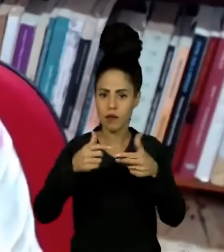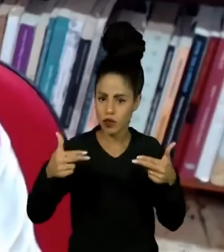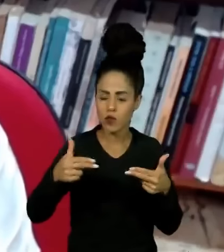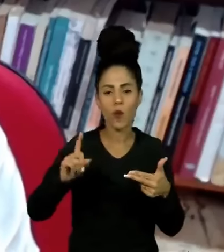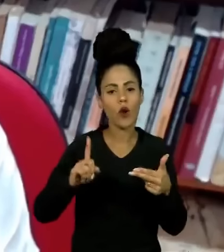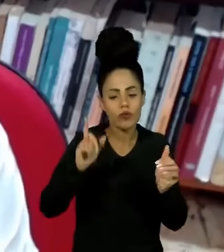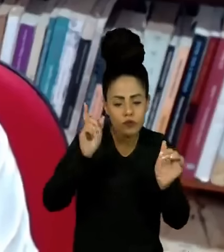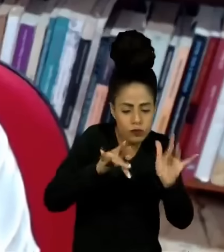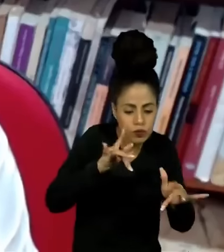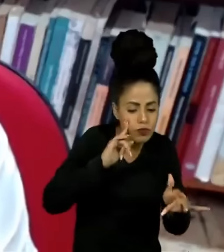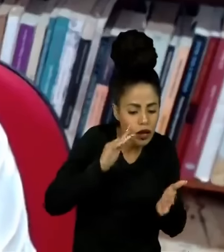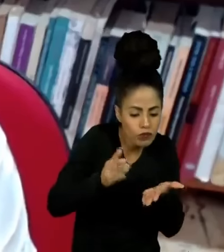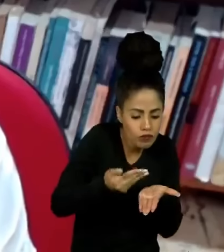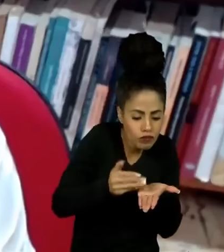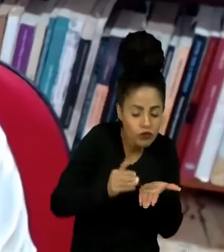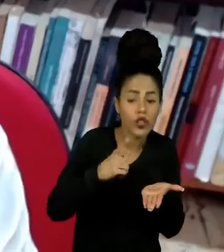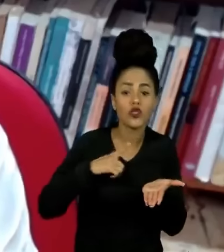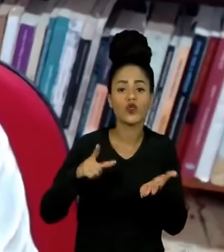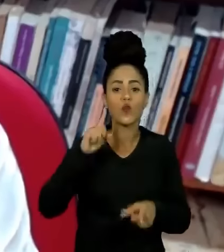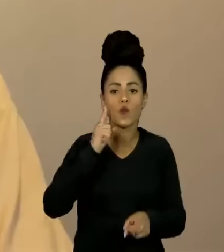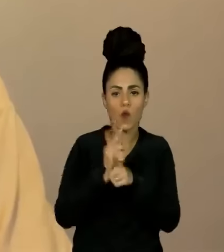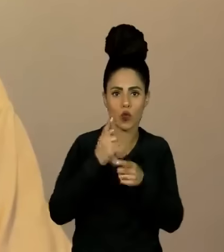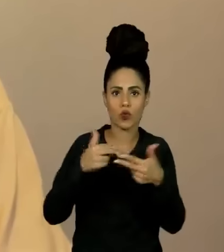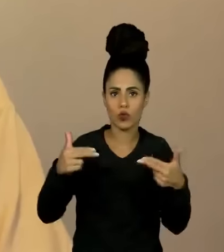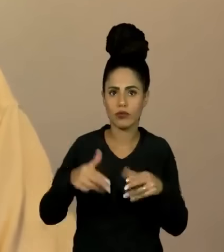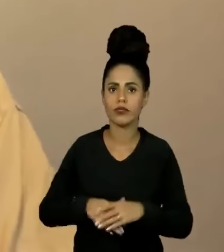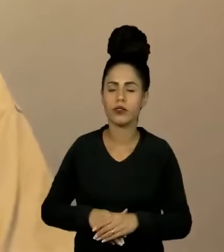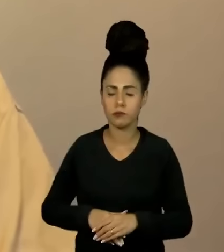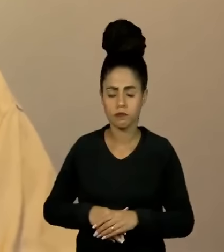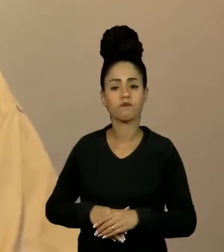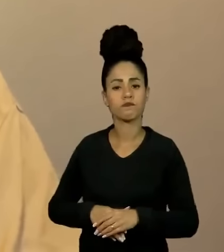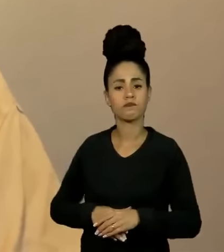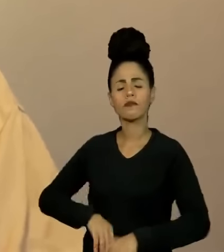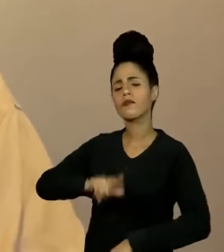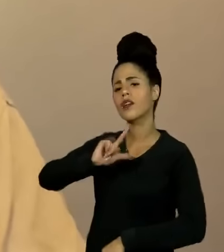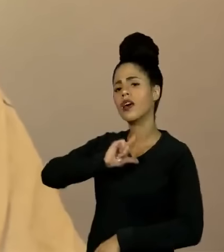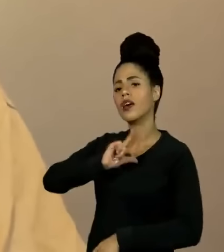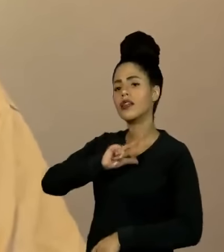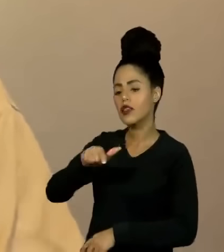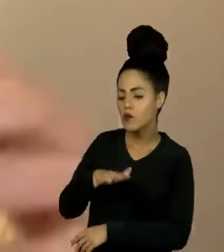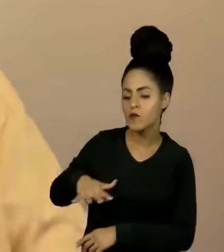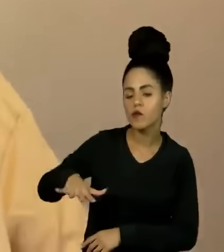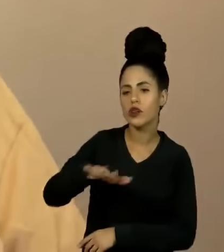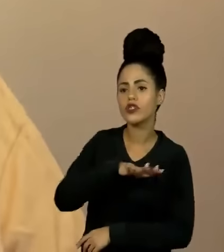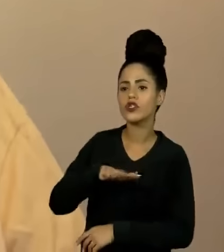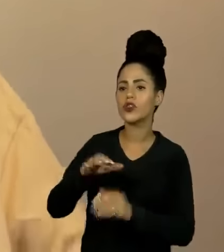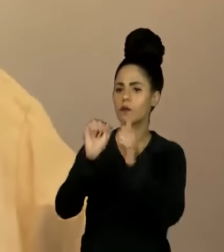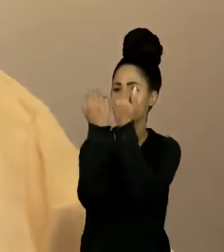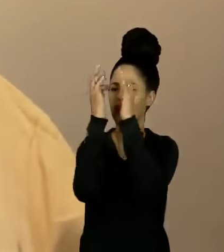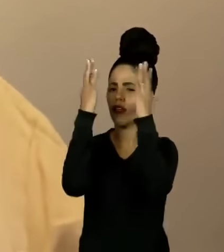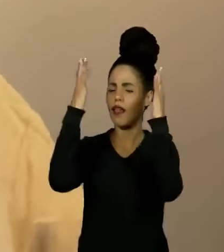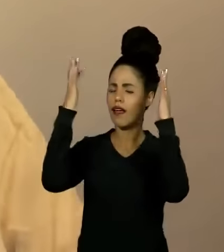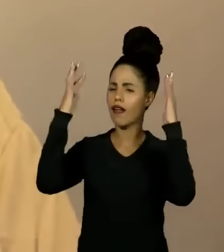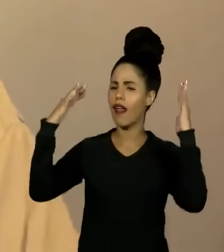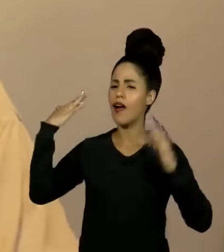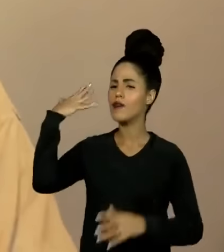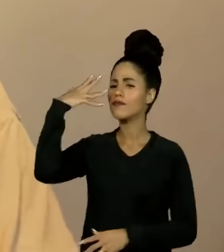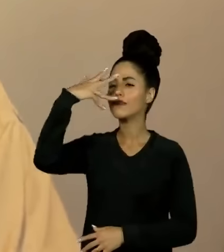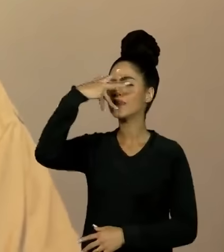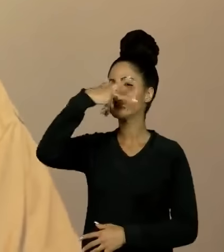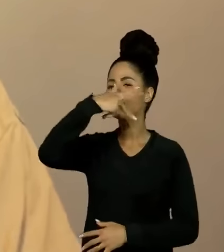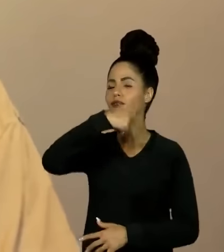também chamado de aterrados, aterradinhos. É uma região cheia de paisagens bonitas e cheia de